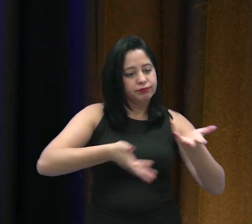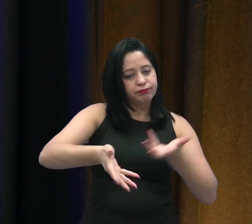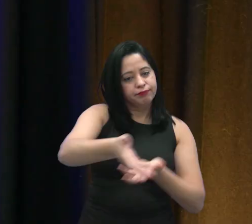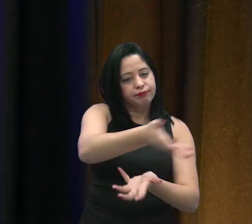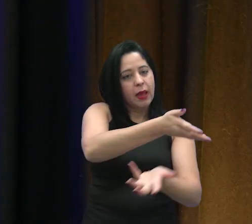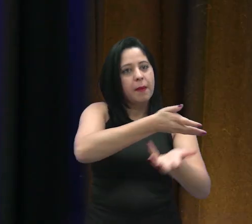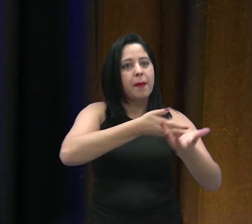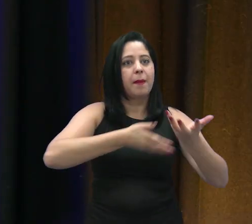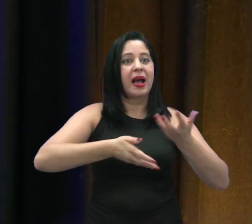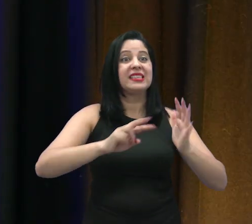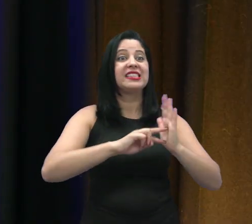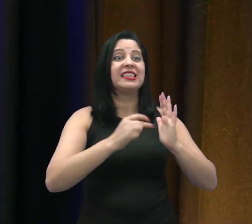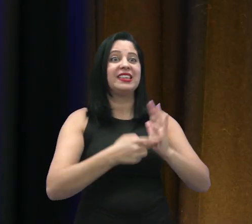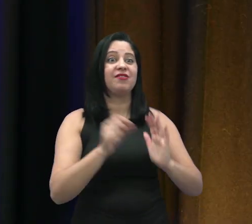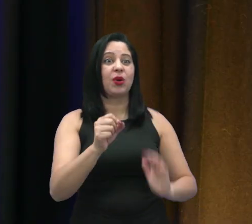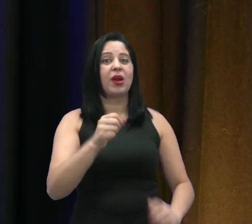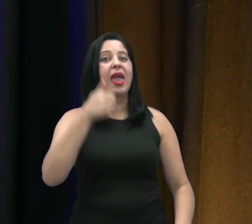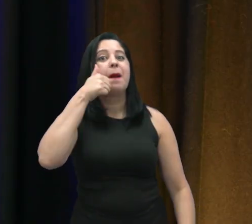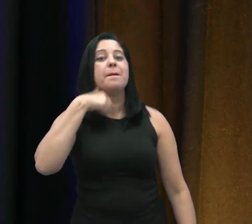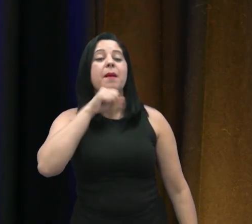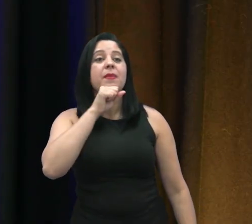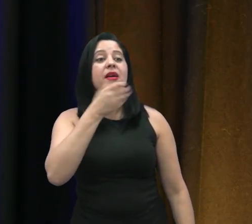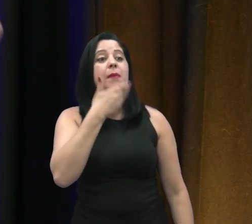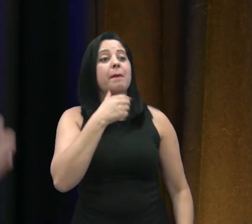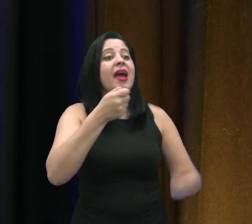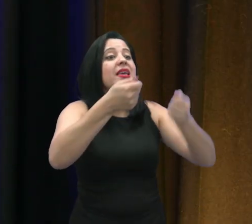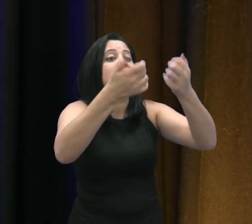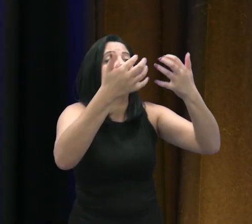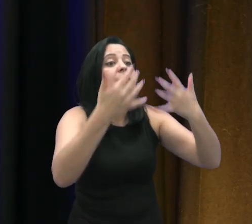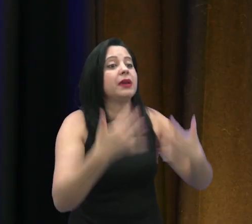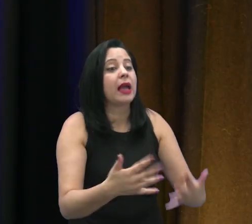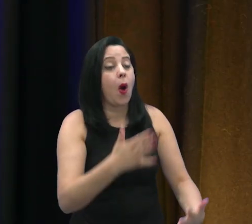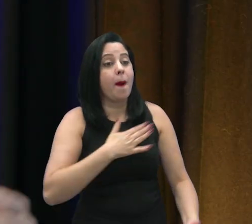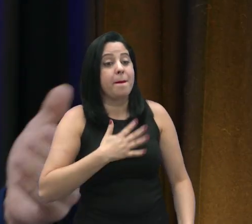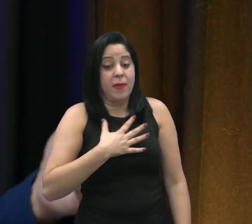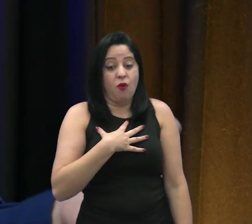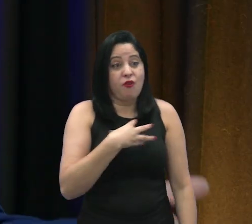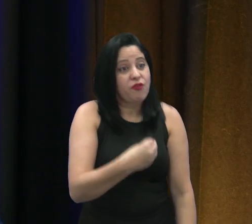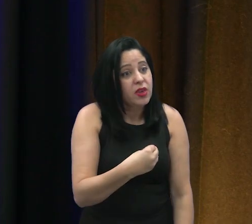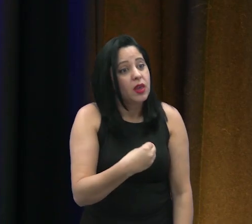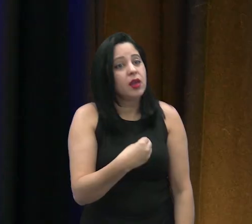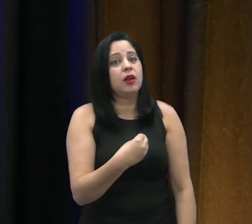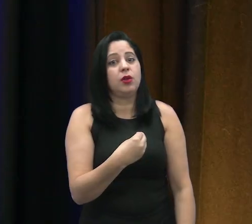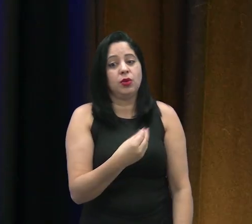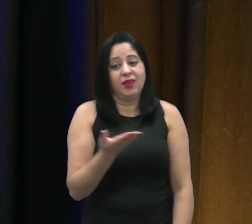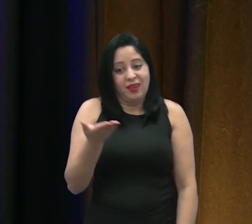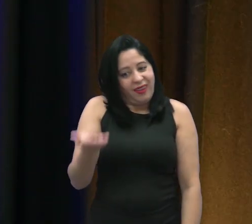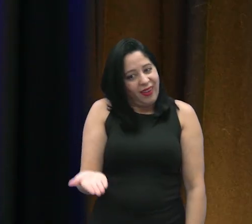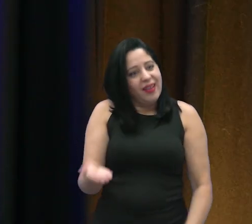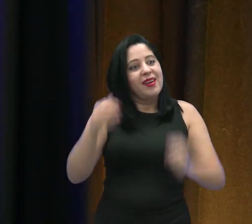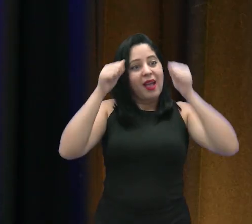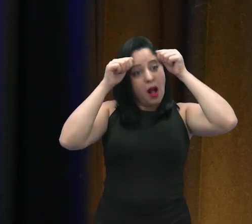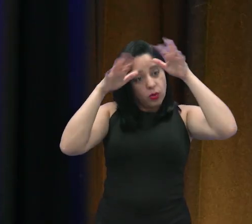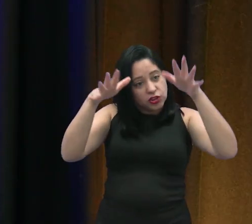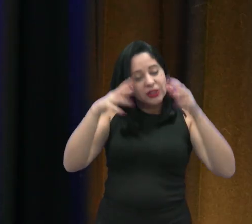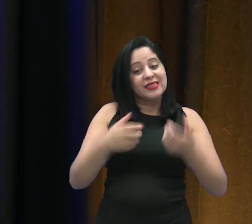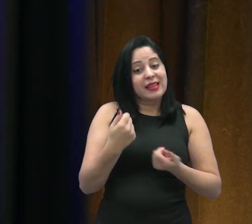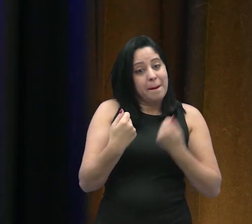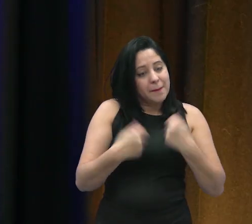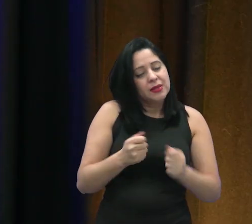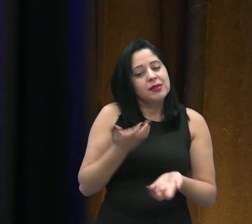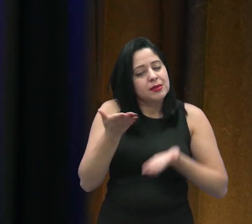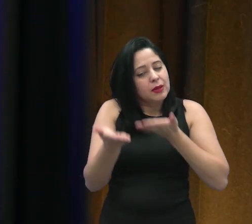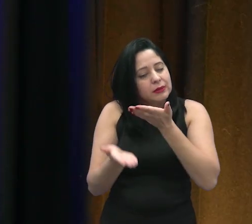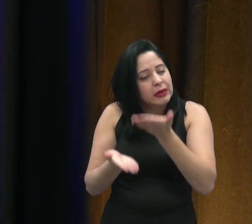o pai ou a mãe tem como falar do seu filho, o que ele gosta mais de educação. Então você faz